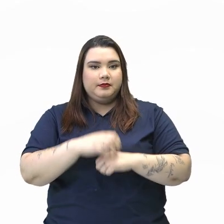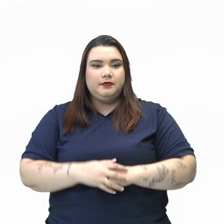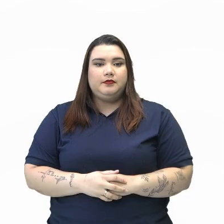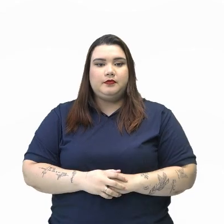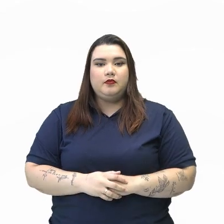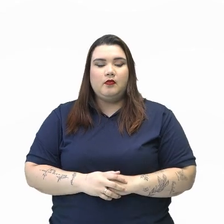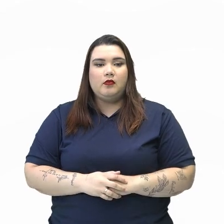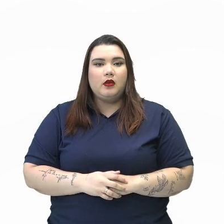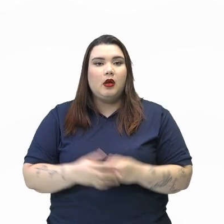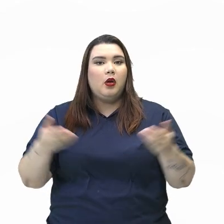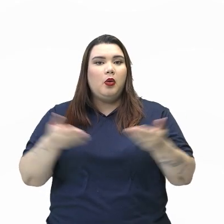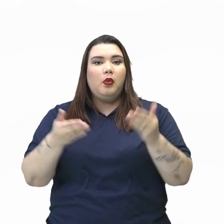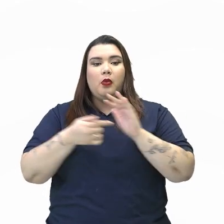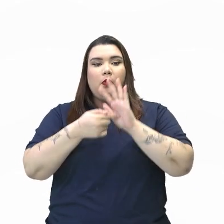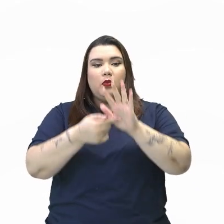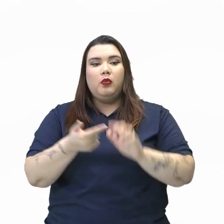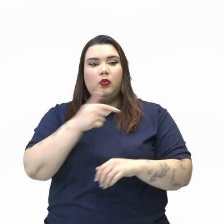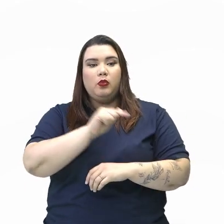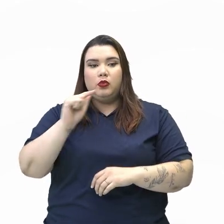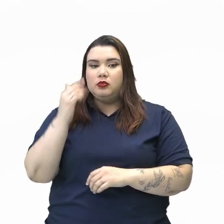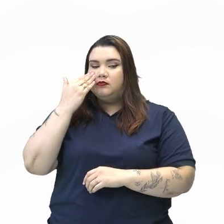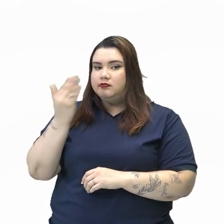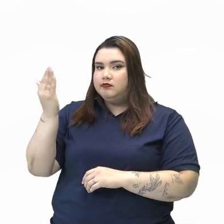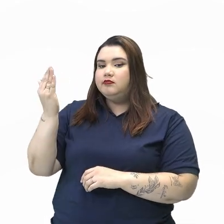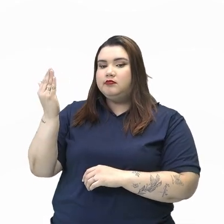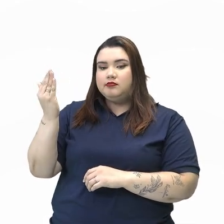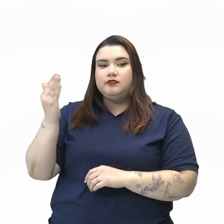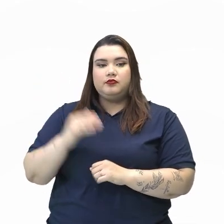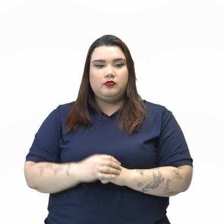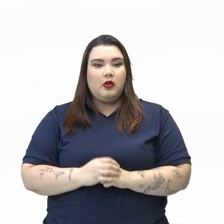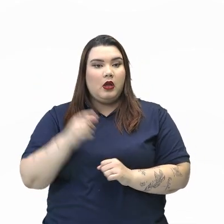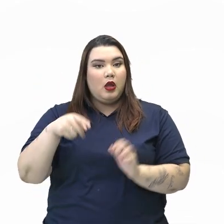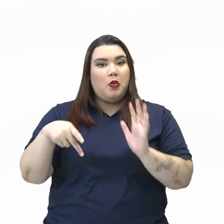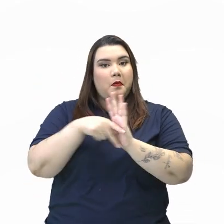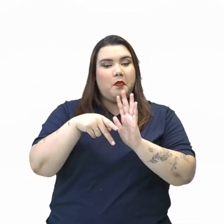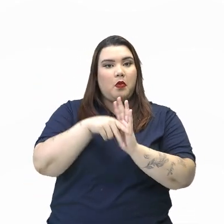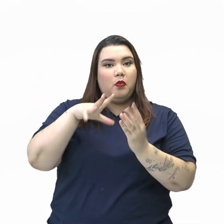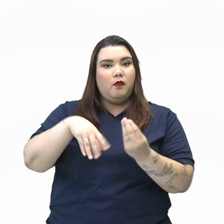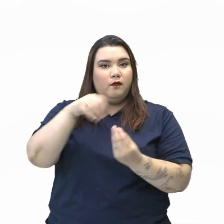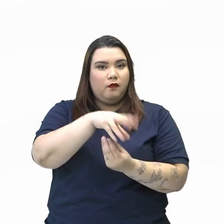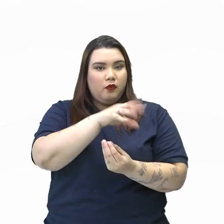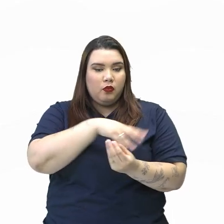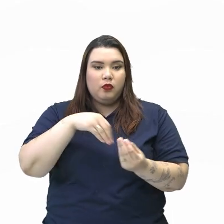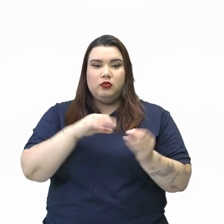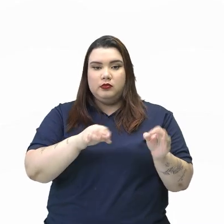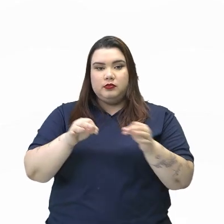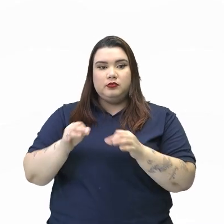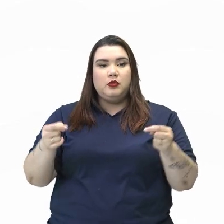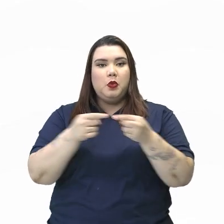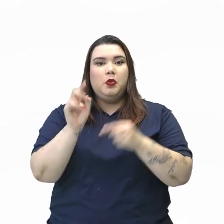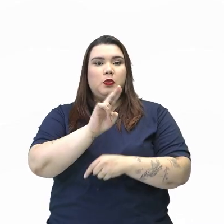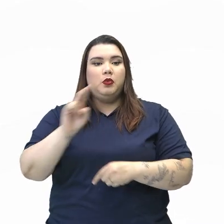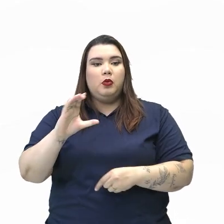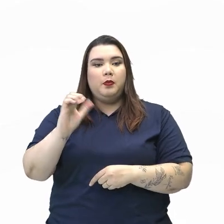Trago para vocês aí um outro agente, né? Esse agente aí ele é fúngico, né? Ou seja, causada por fungo. É a